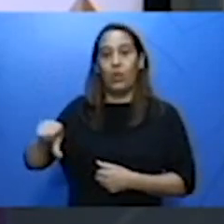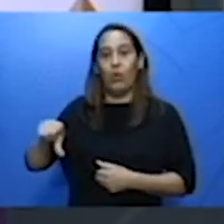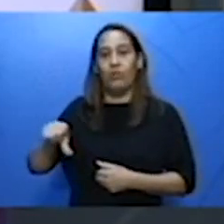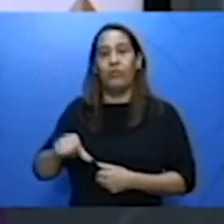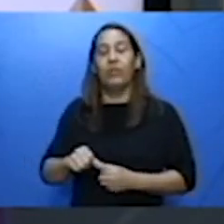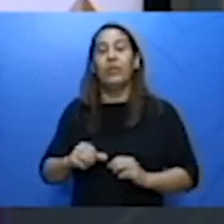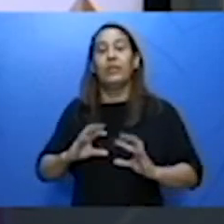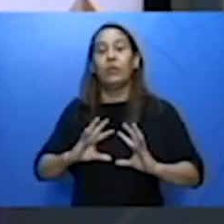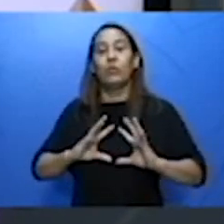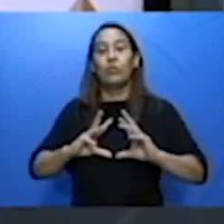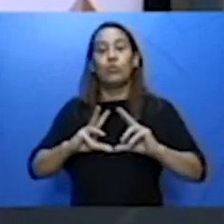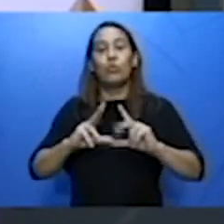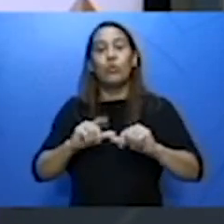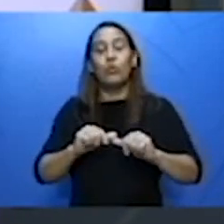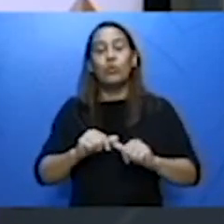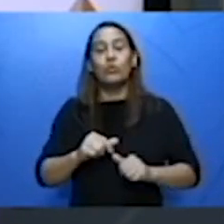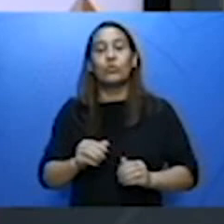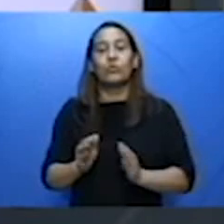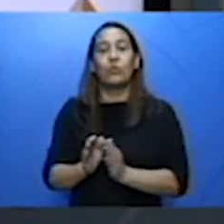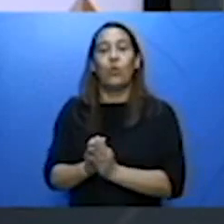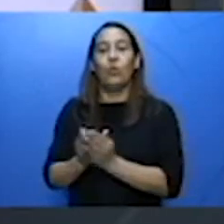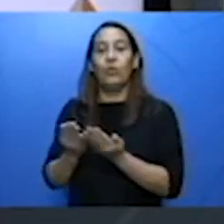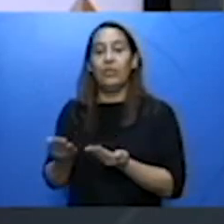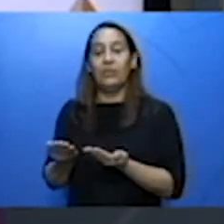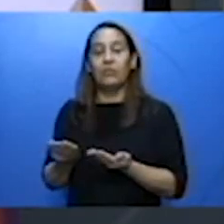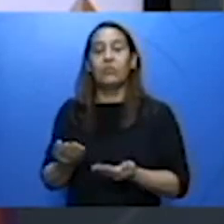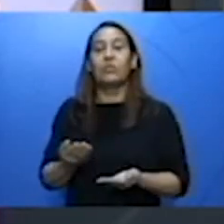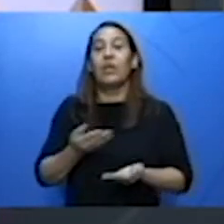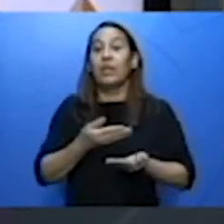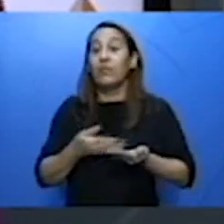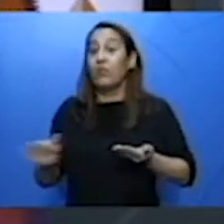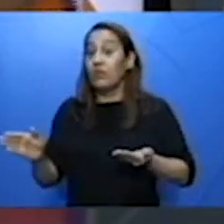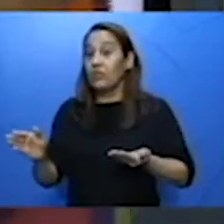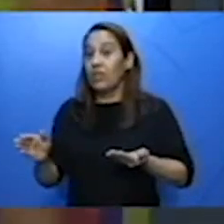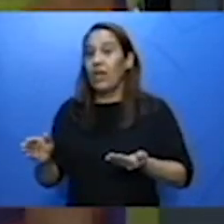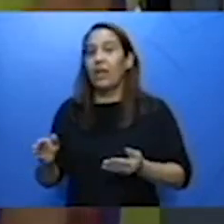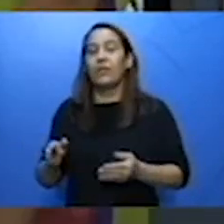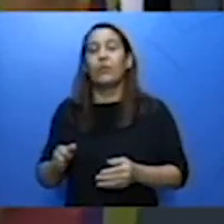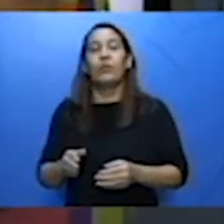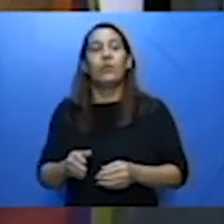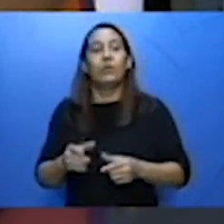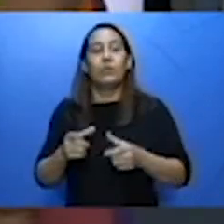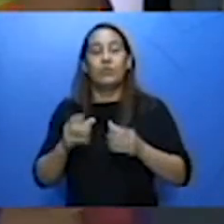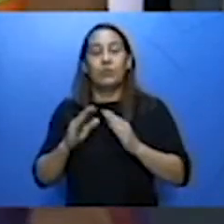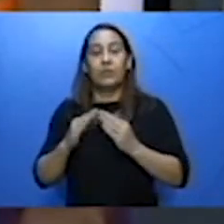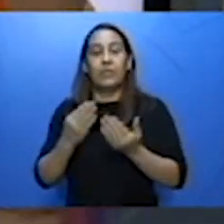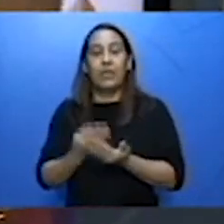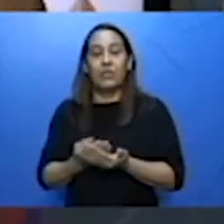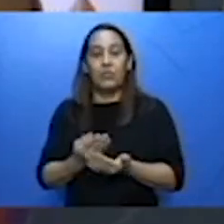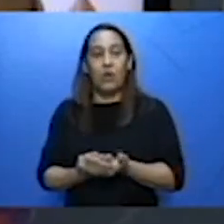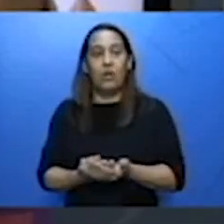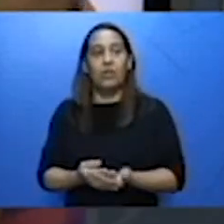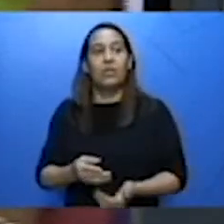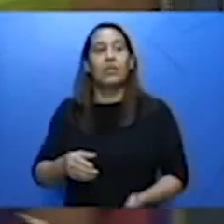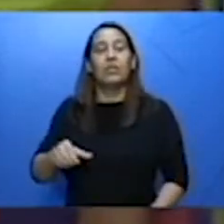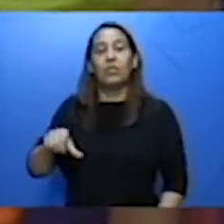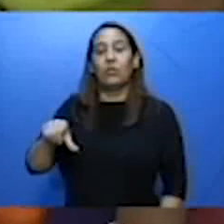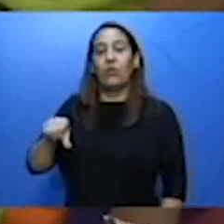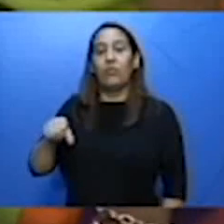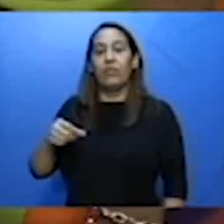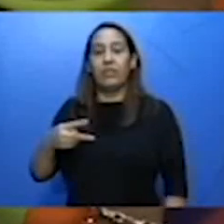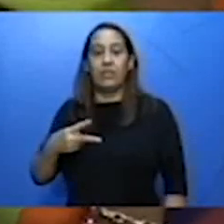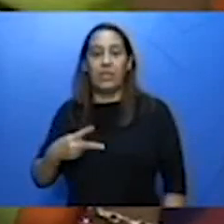4, 5. 6, 7, 8, 9. E a minha resposta? Quantos livros foram retirados na